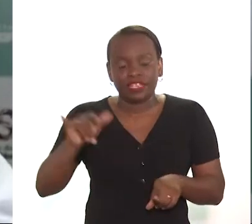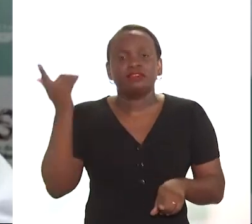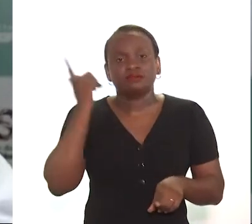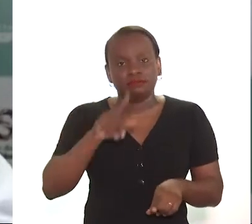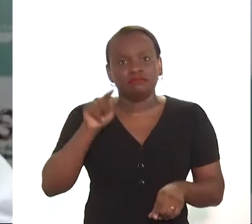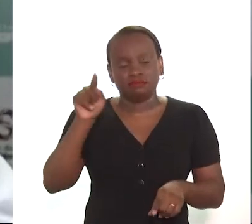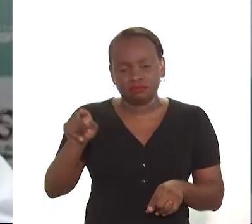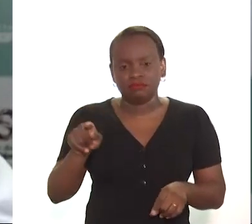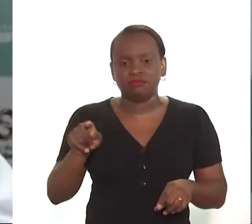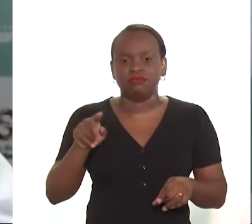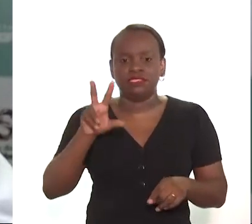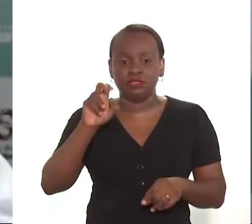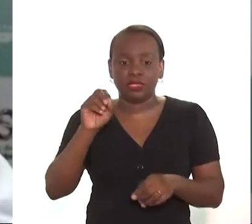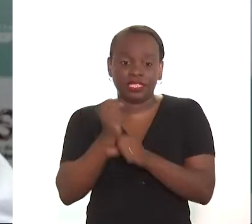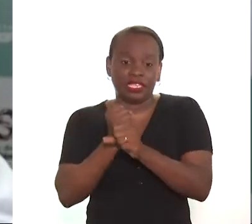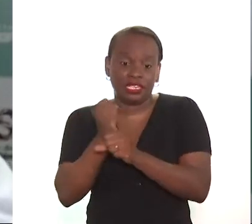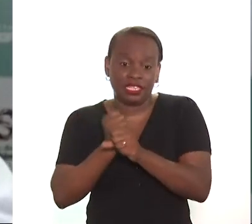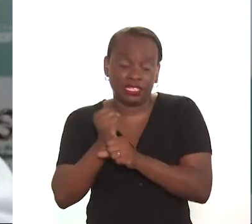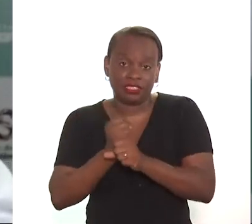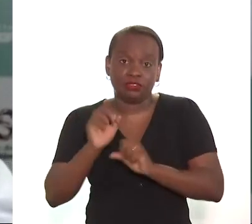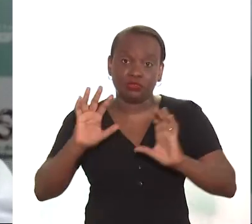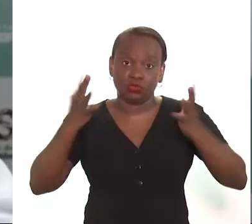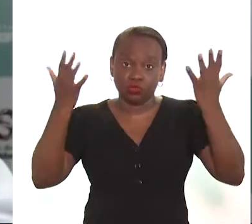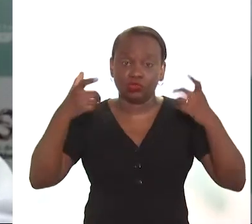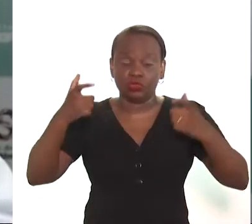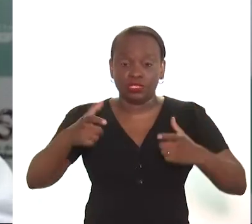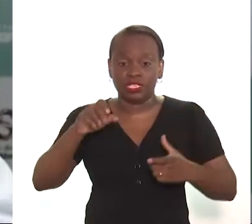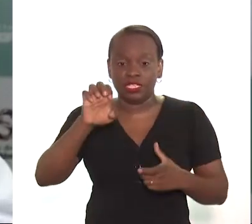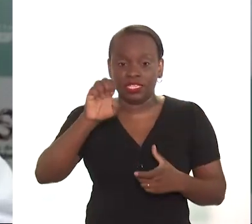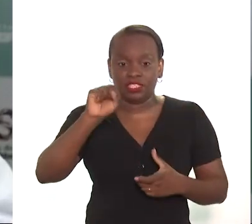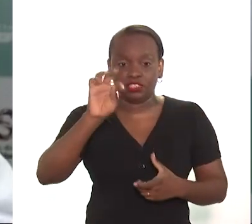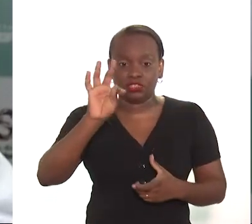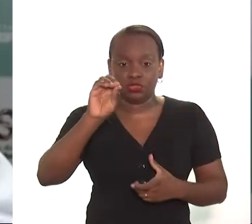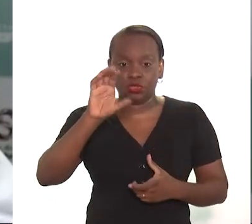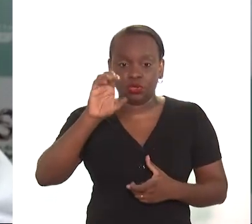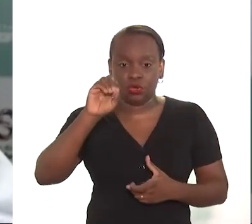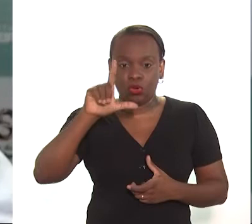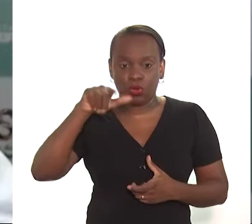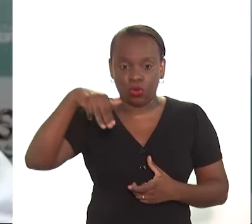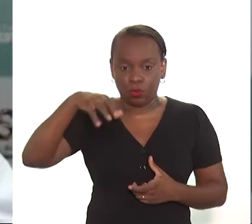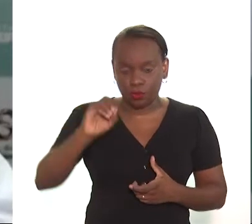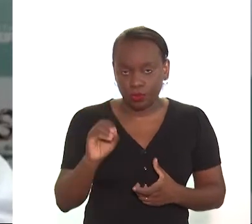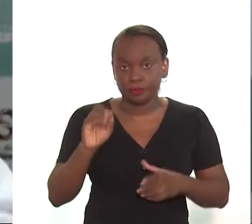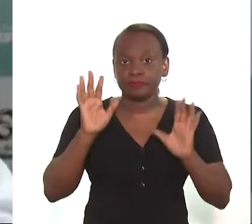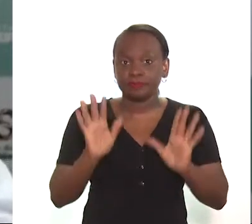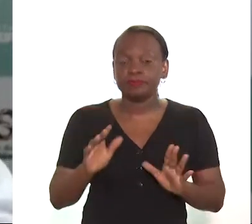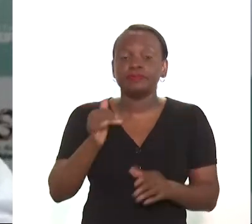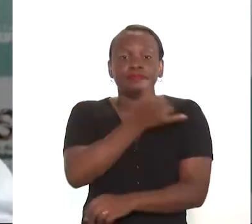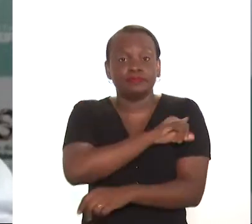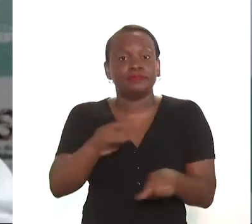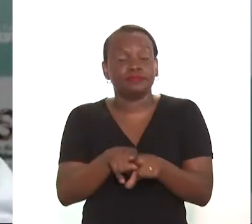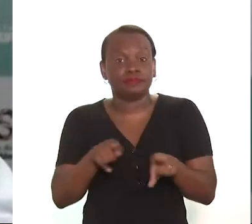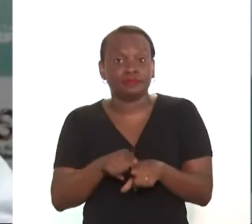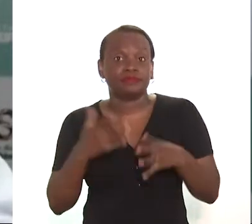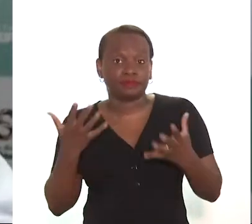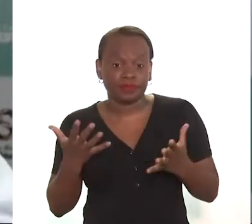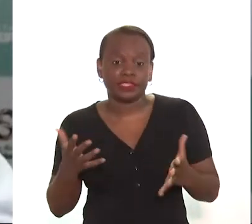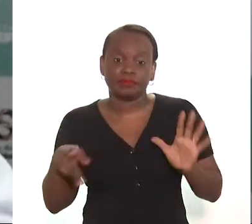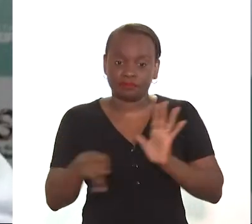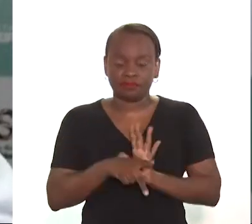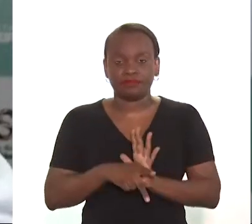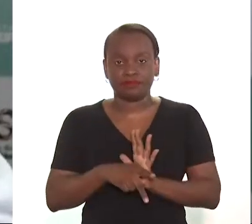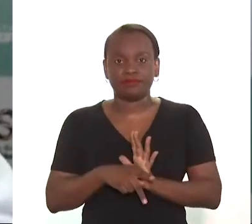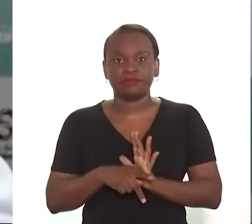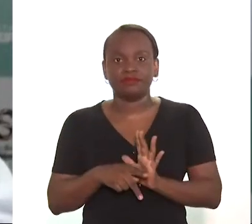né, vai acontecer, né, os 50 anos de comemoração de Estocolmo, e o Rio de Janeiro quer também